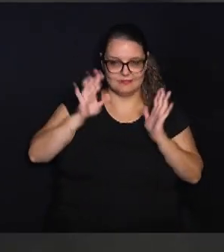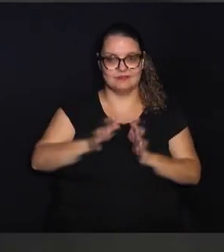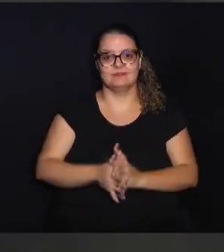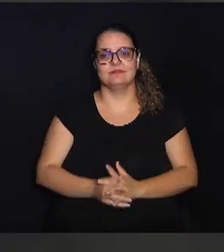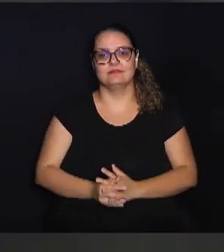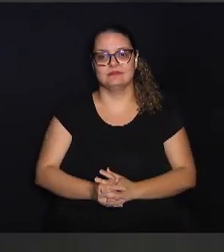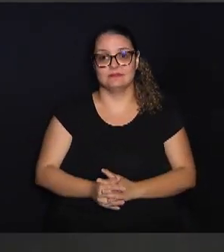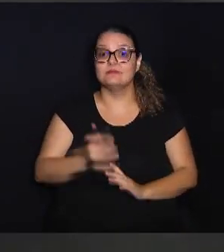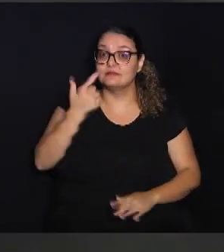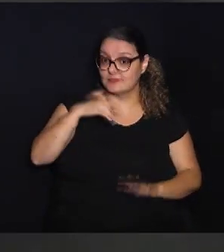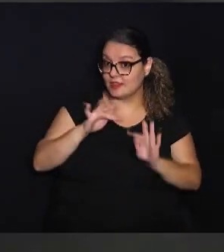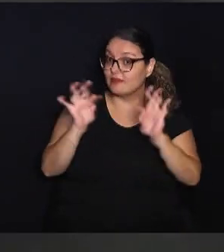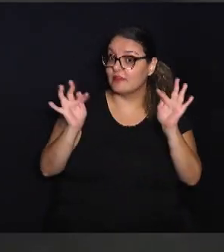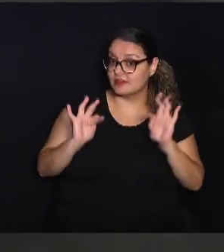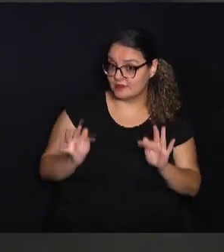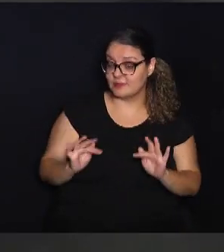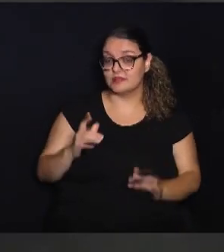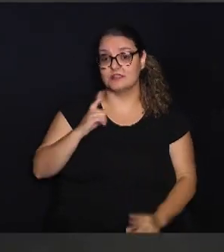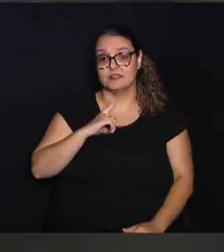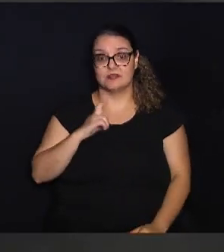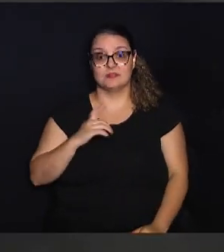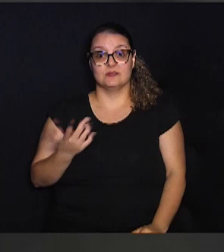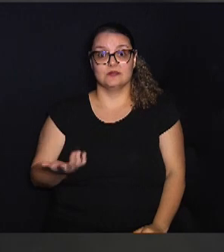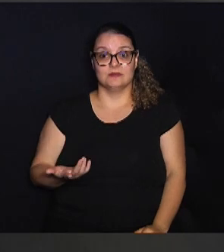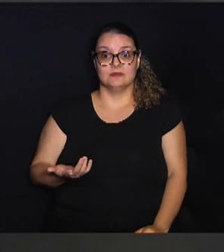estou feliz por ter